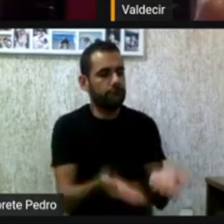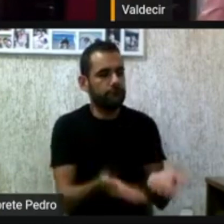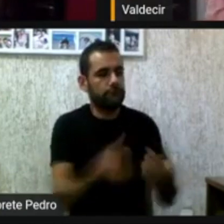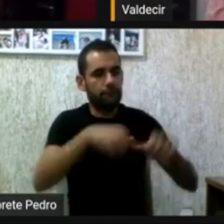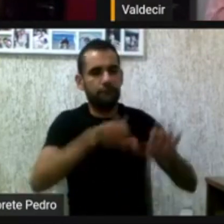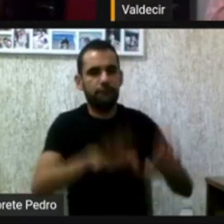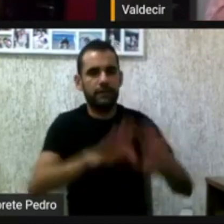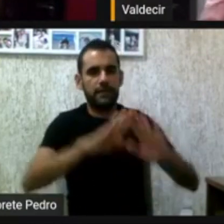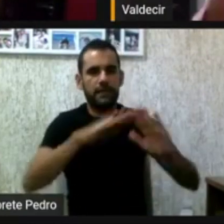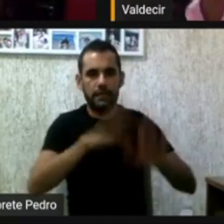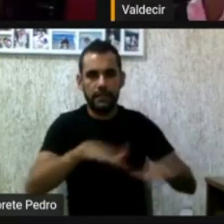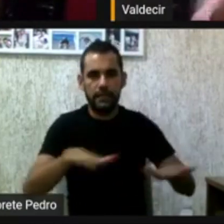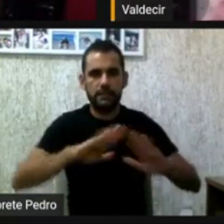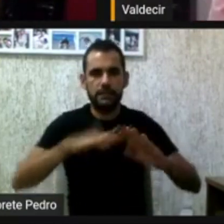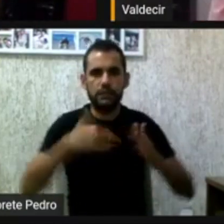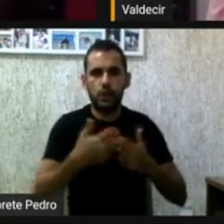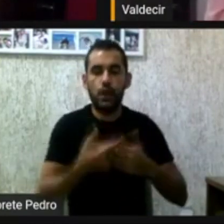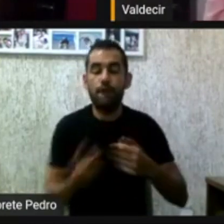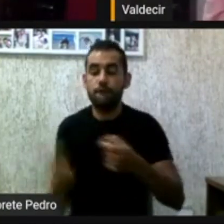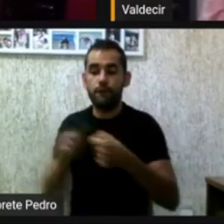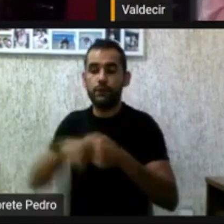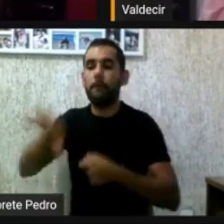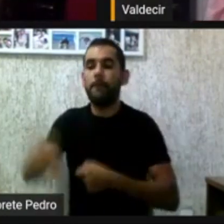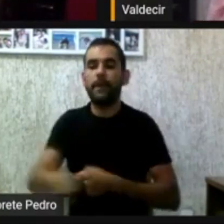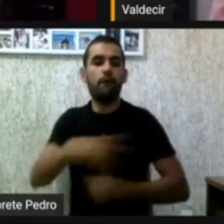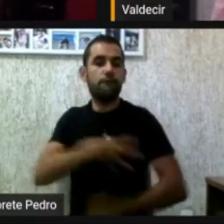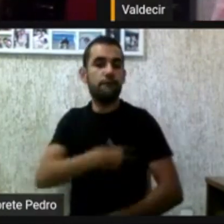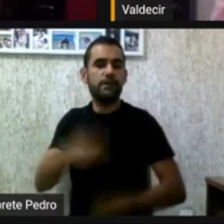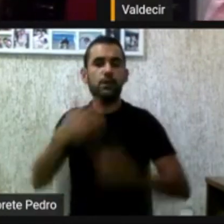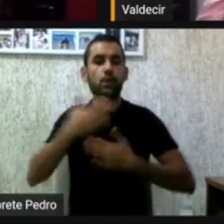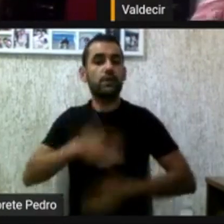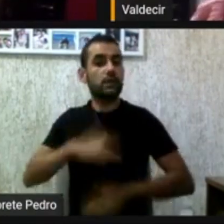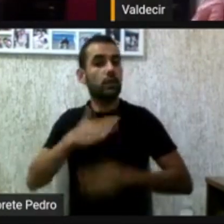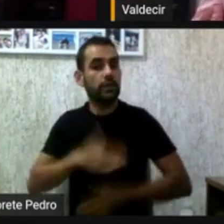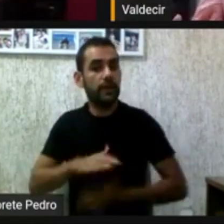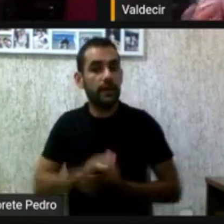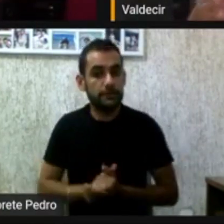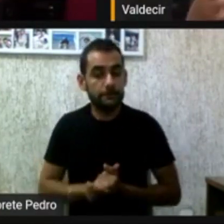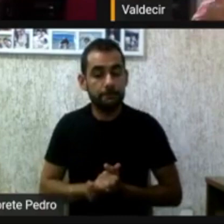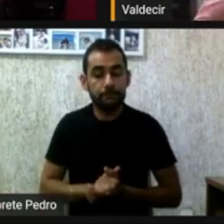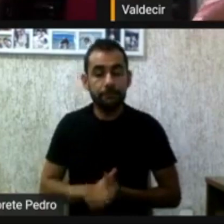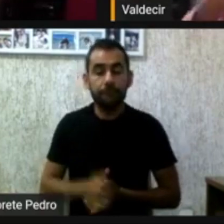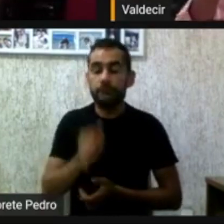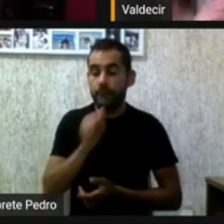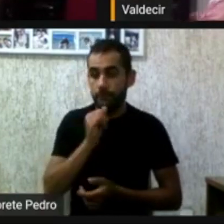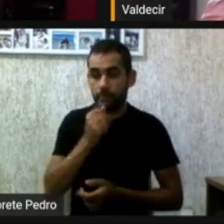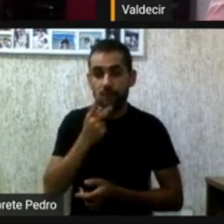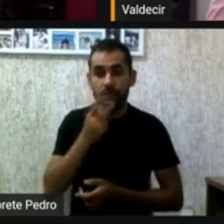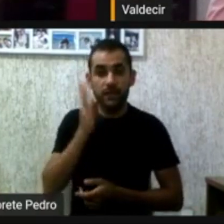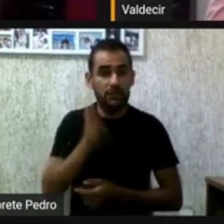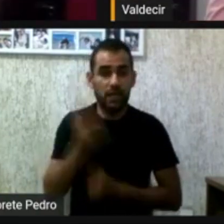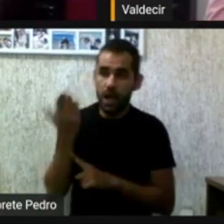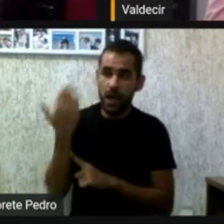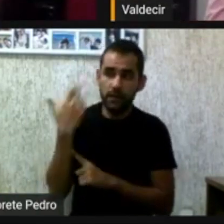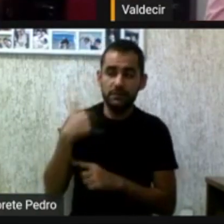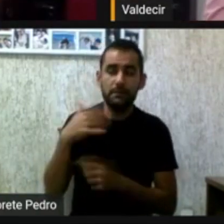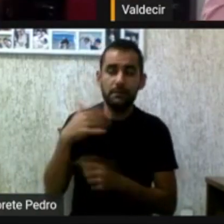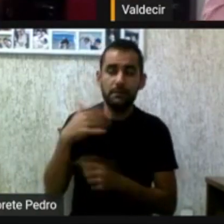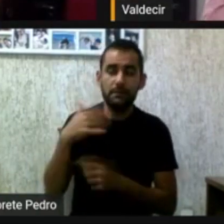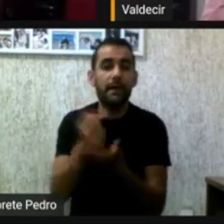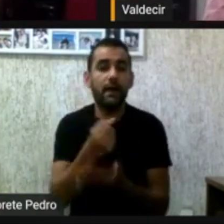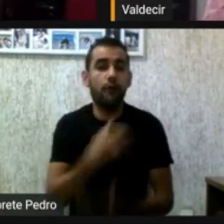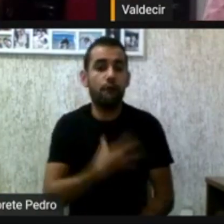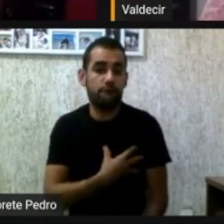do trabalho ou chegar atrasado, como eu falei na última live que tive com você, e para buscar o seu filho,